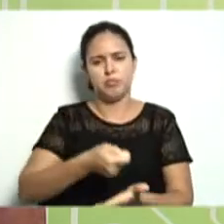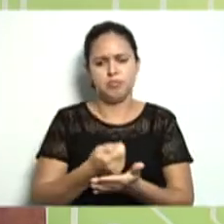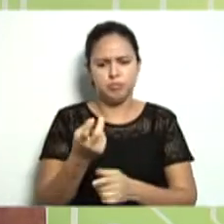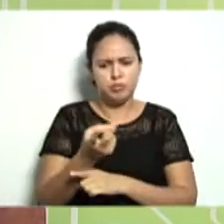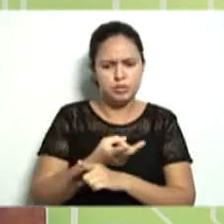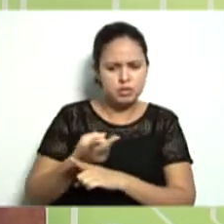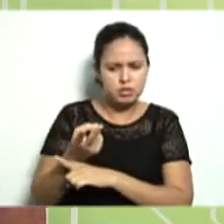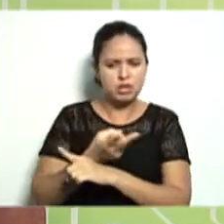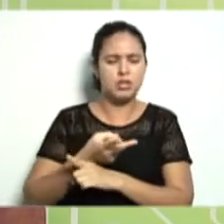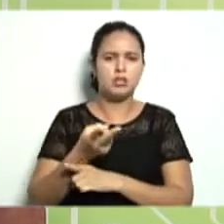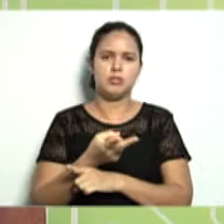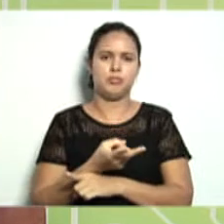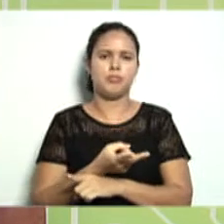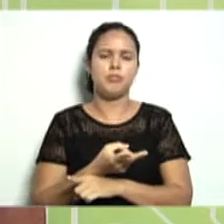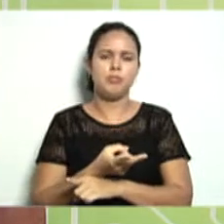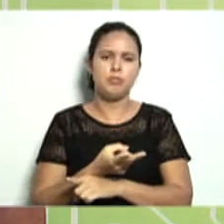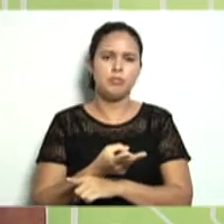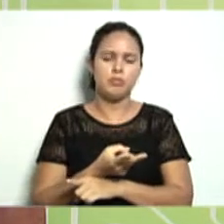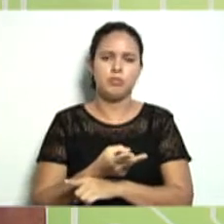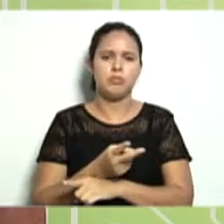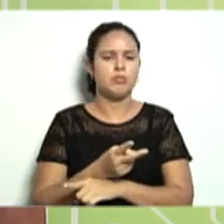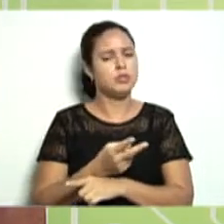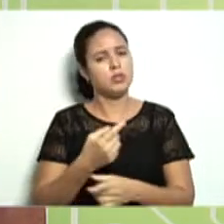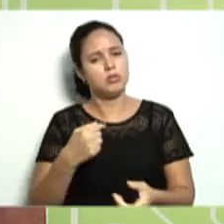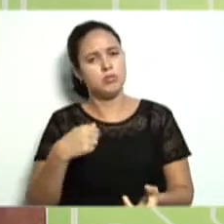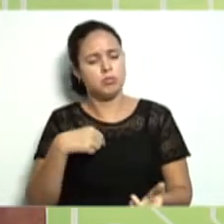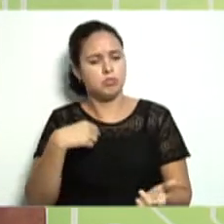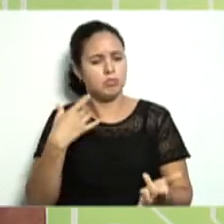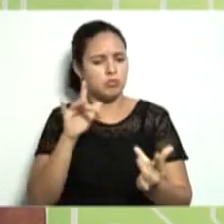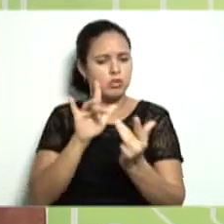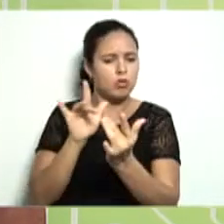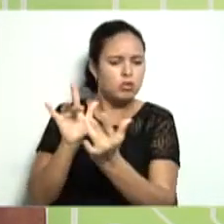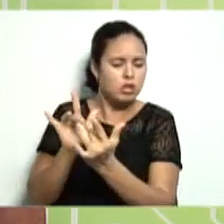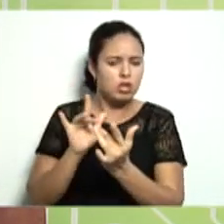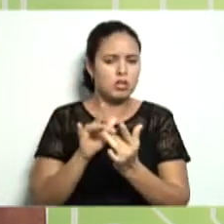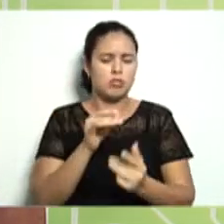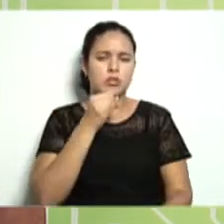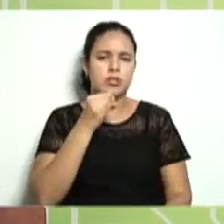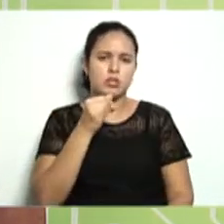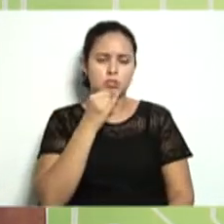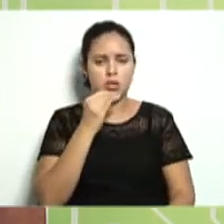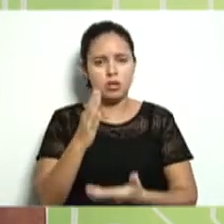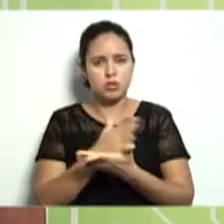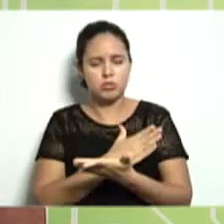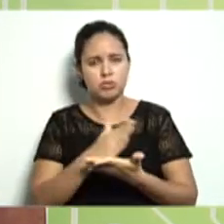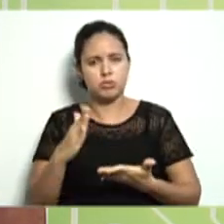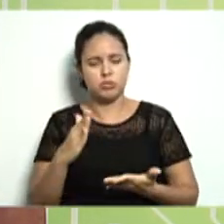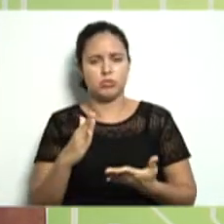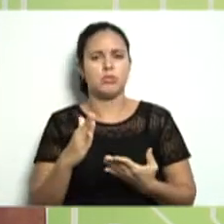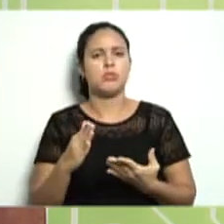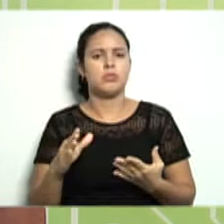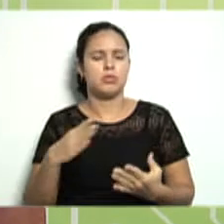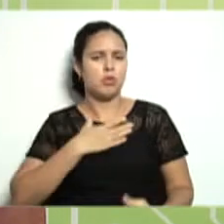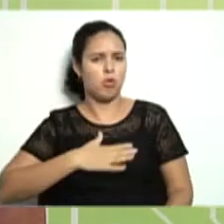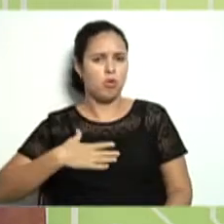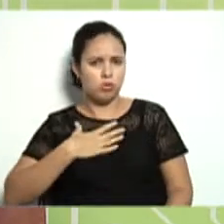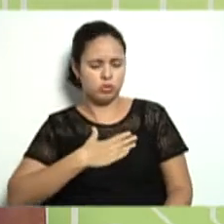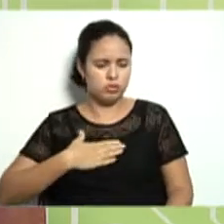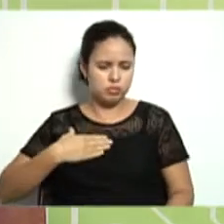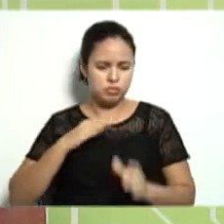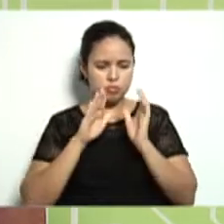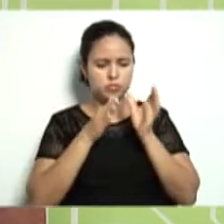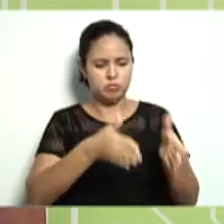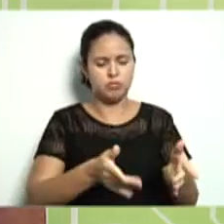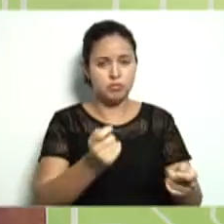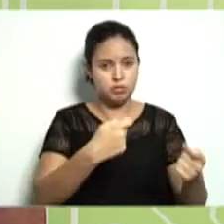buscar, e aí, de acordo com afinidades. Por exemplo, alguns vão ter afinidades mais com a parte financeira, vai